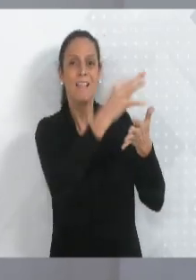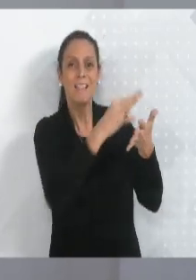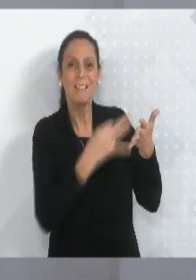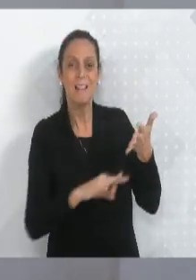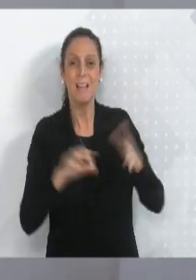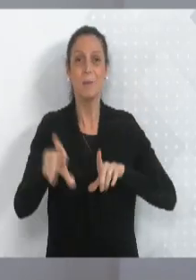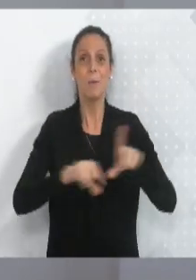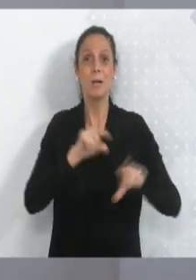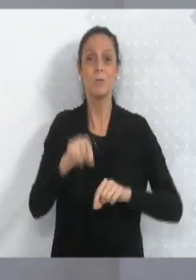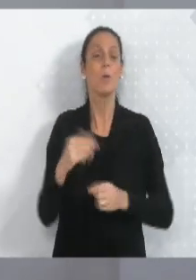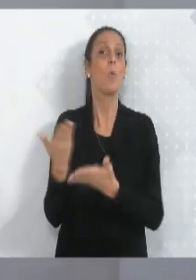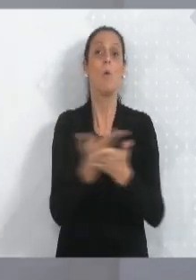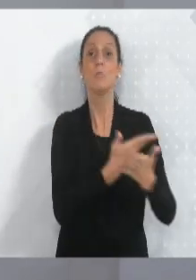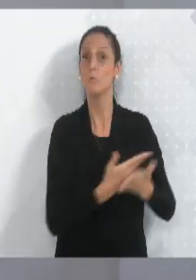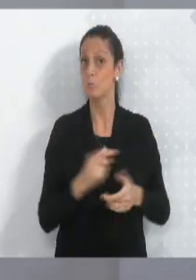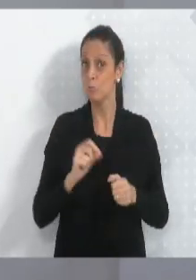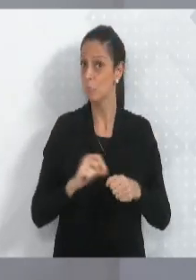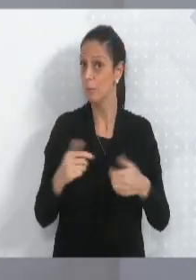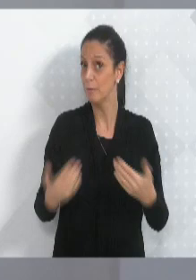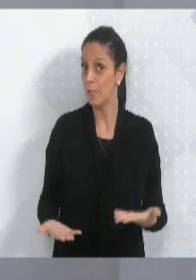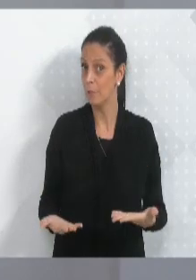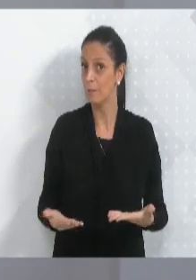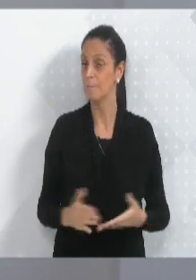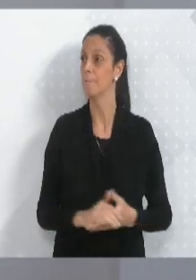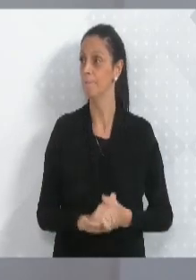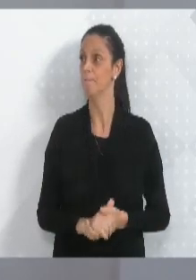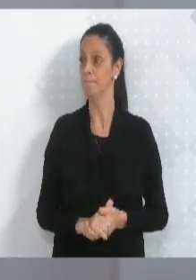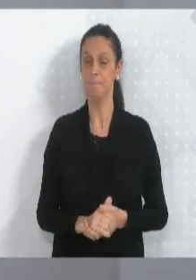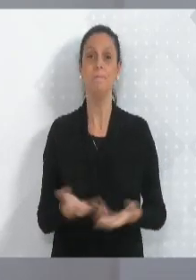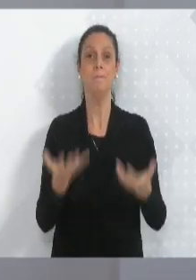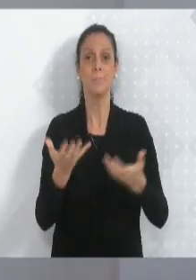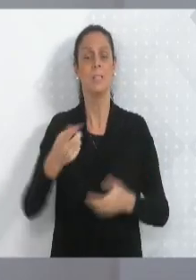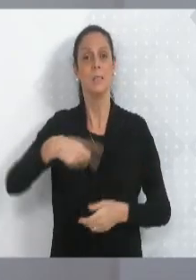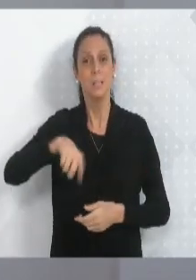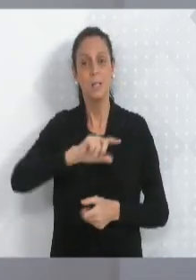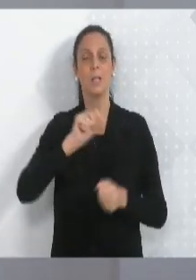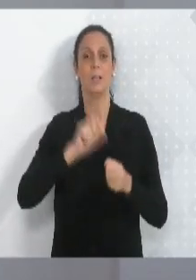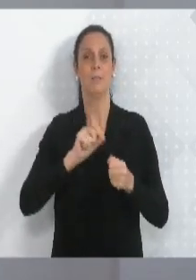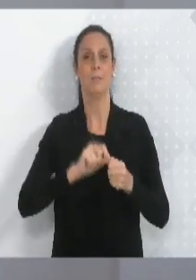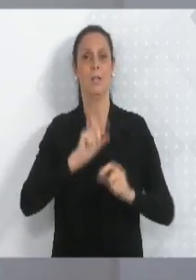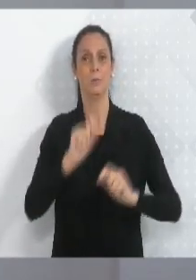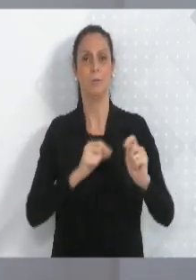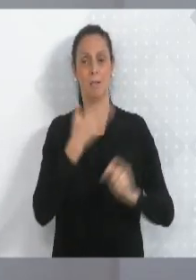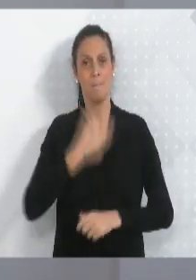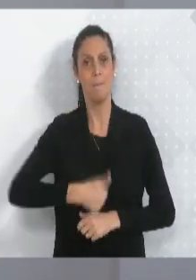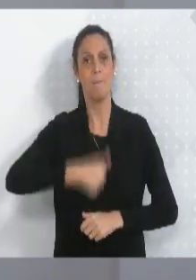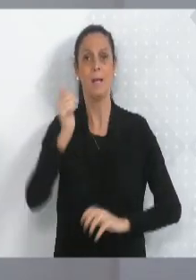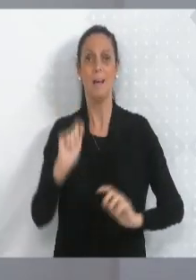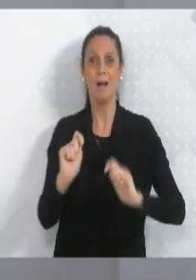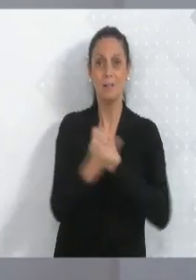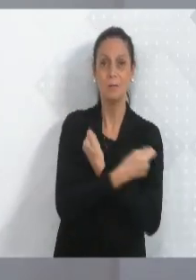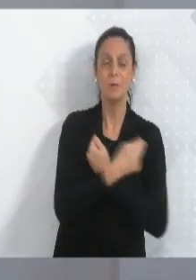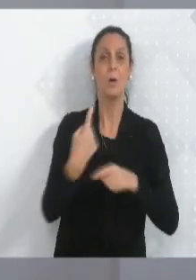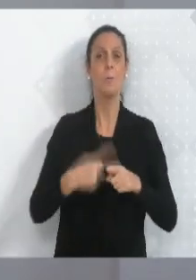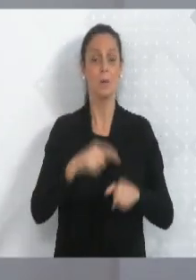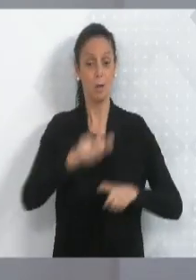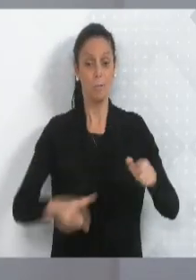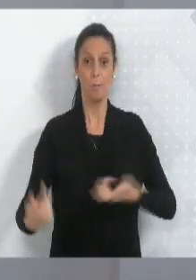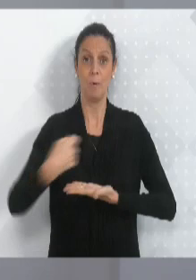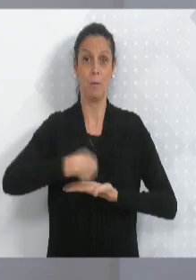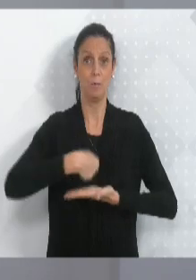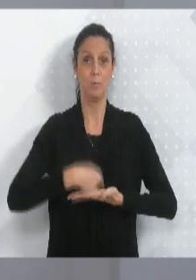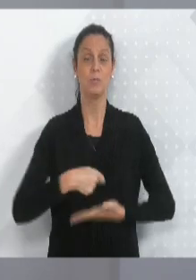foi o estudo feito por isso? E eu quero que façam, de fato, as adaptações, porque a população está cobrando. Para mim é muito